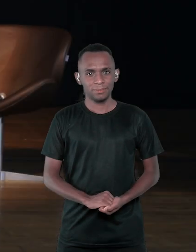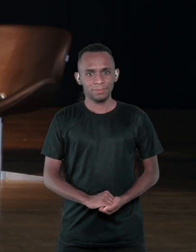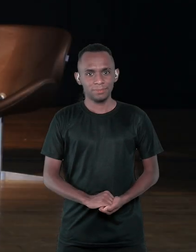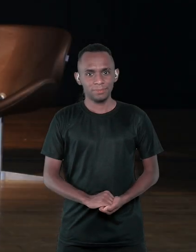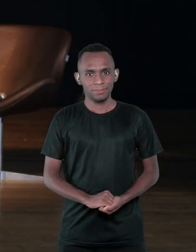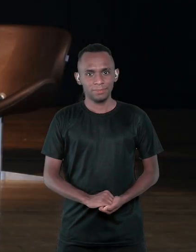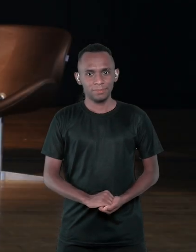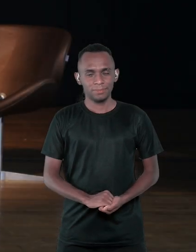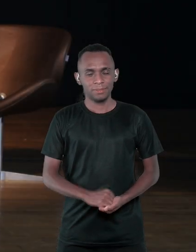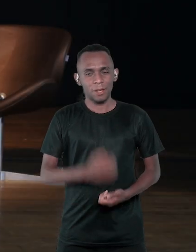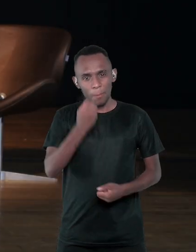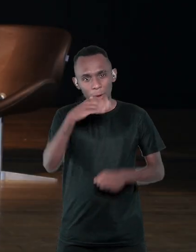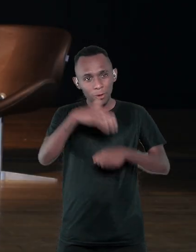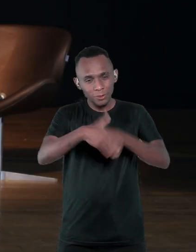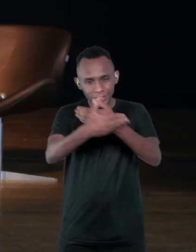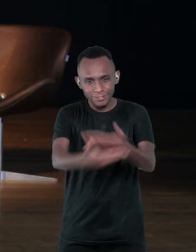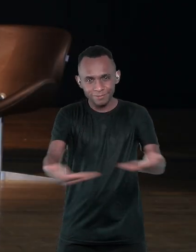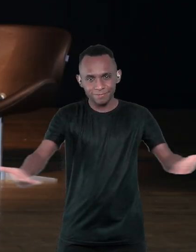Oi, gente, boa noite.